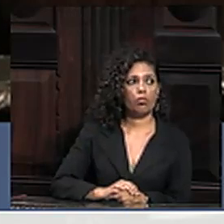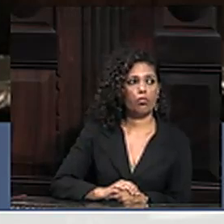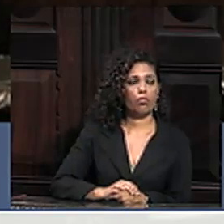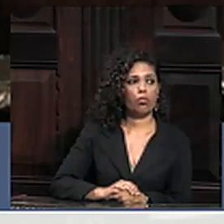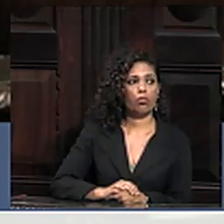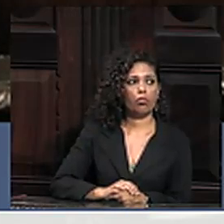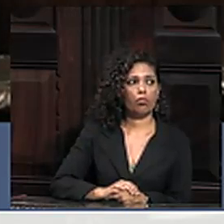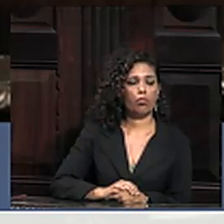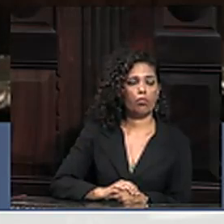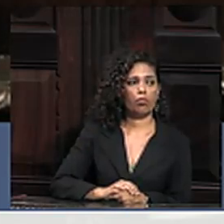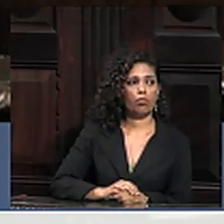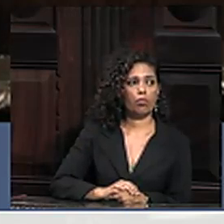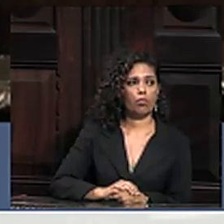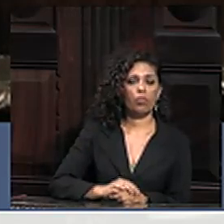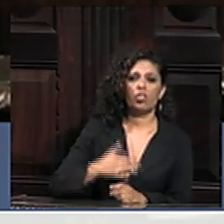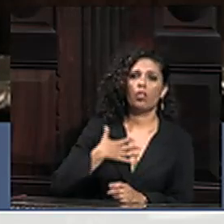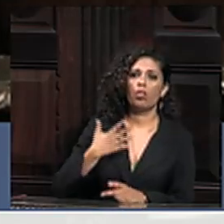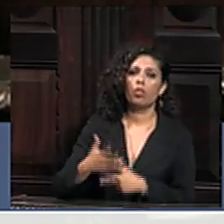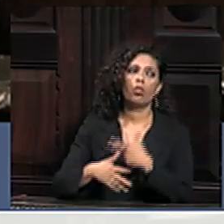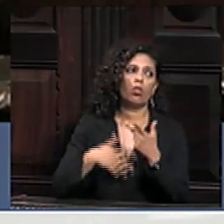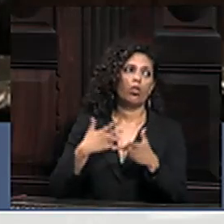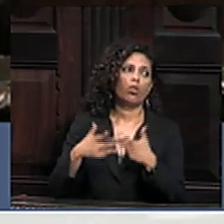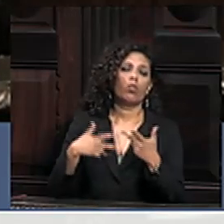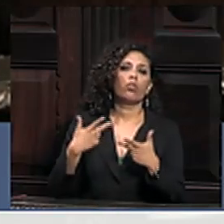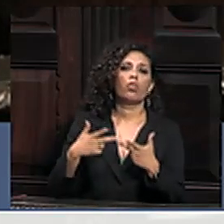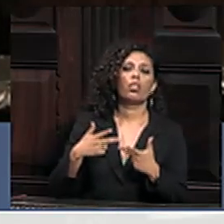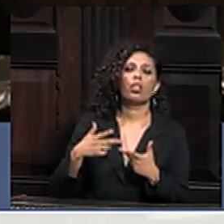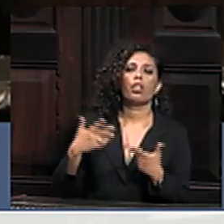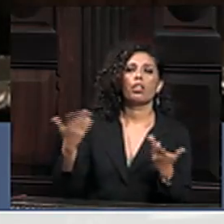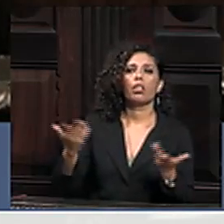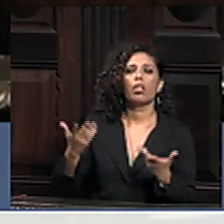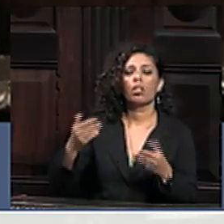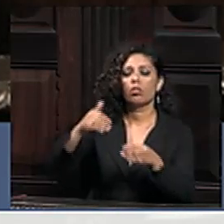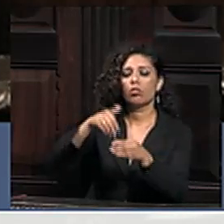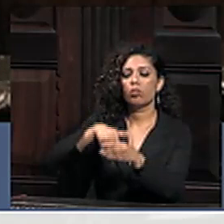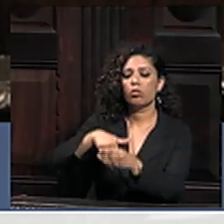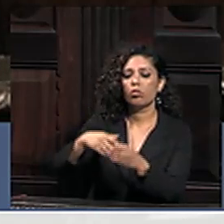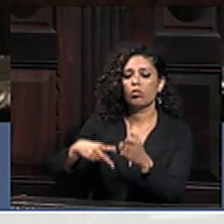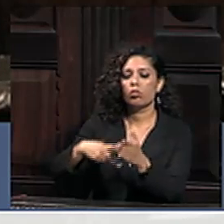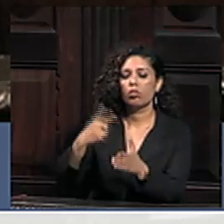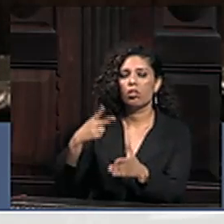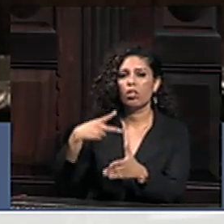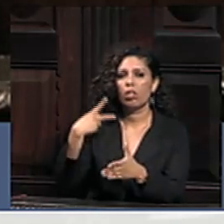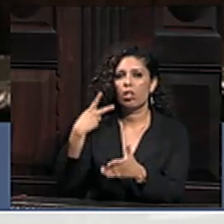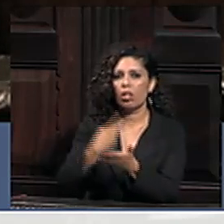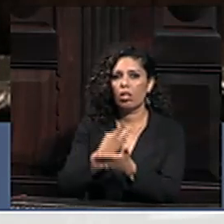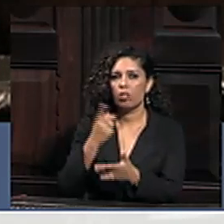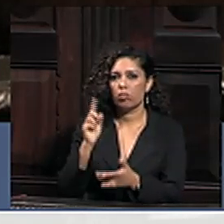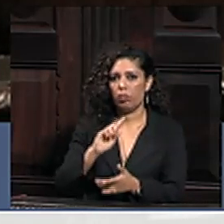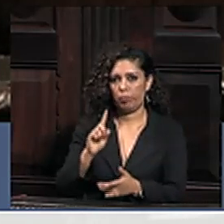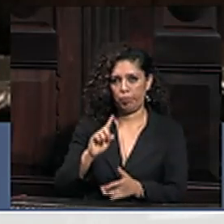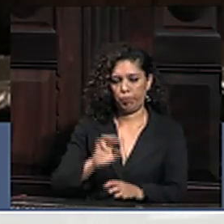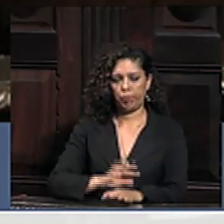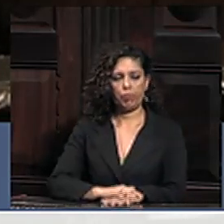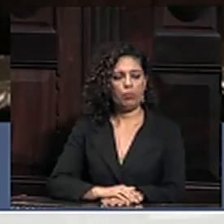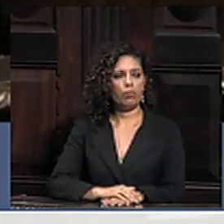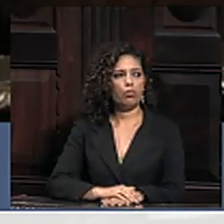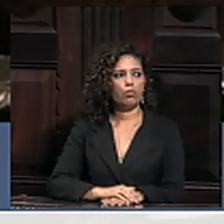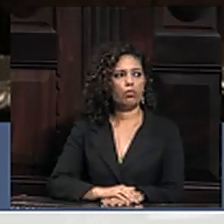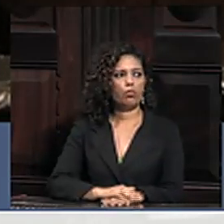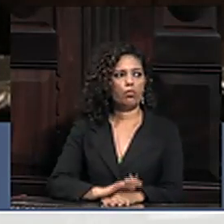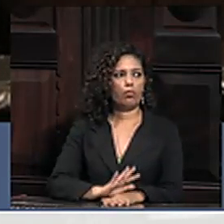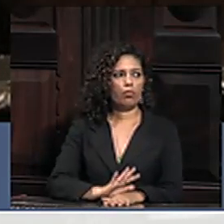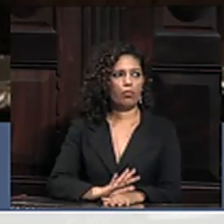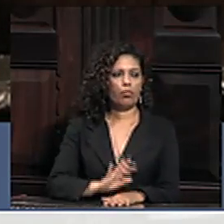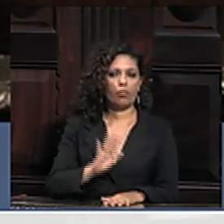do segundo turno das eleições presidenciais. Isso dito, feita essa introdução para